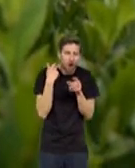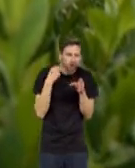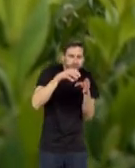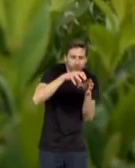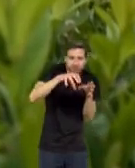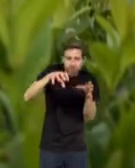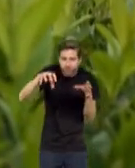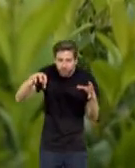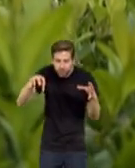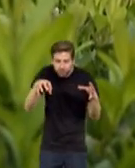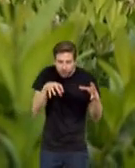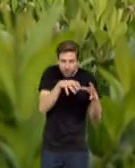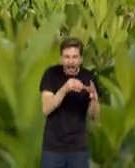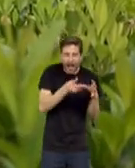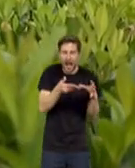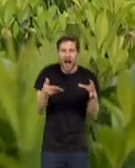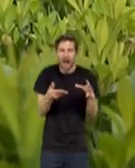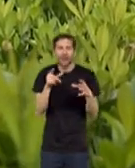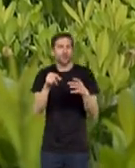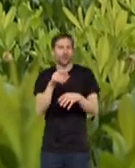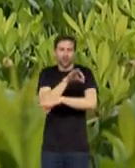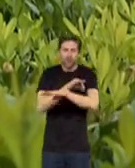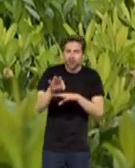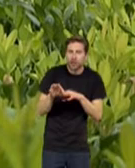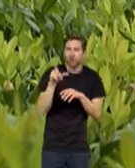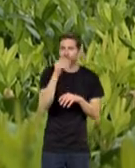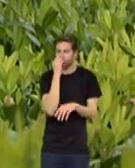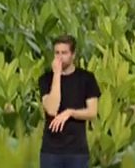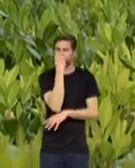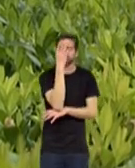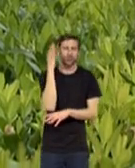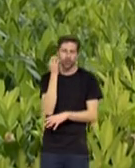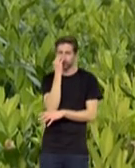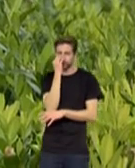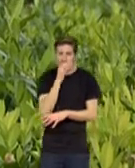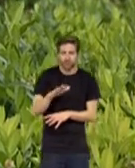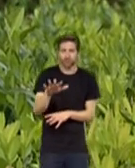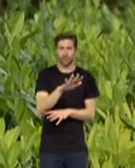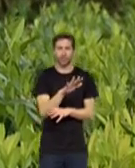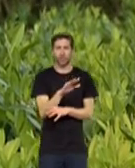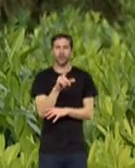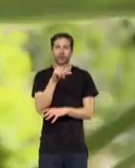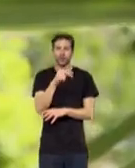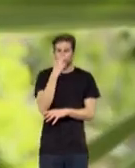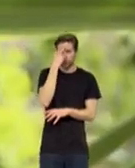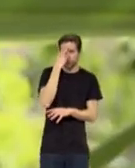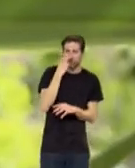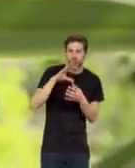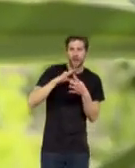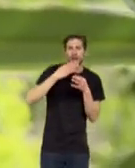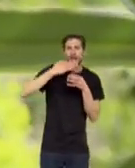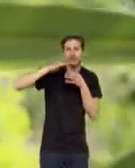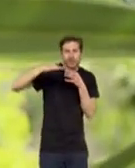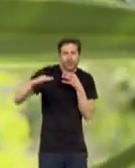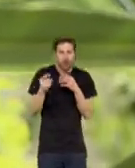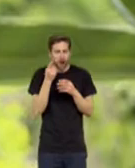arquitetónicos, de cultura e também naturalmente de ecologia, de botânica. E tem também a história da própria ciência,